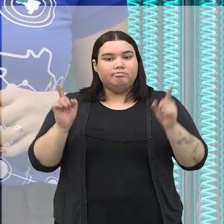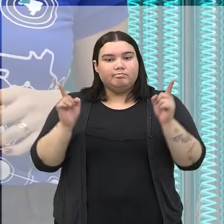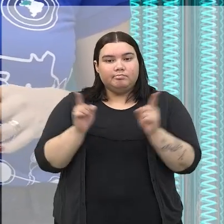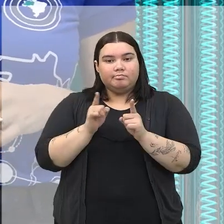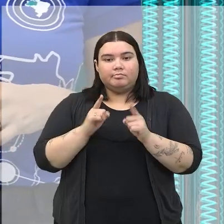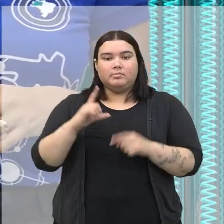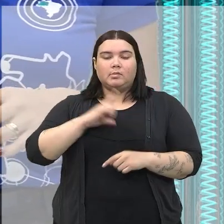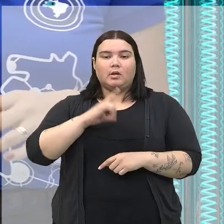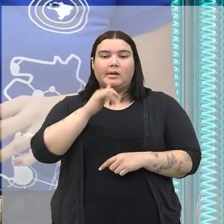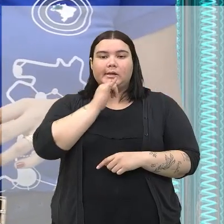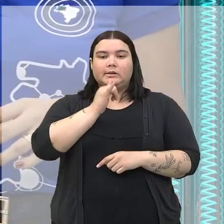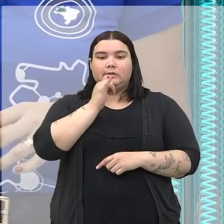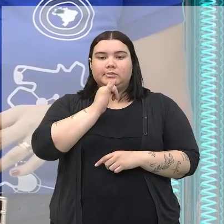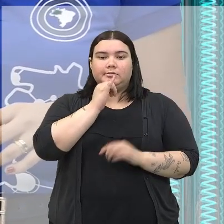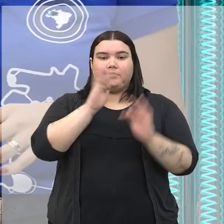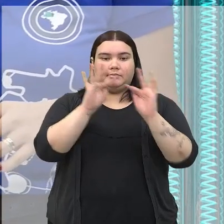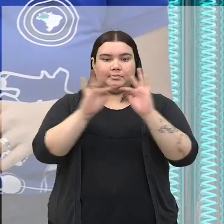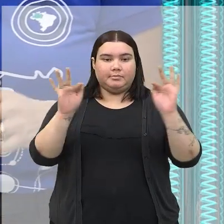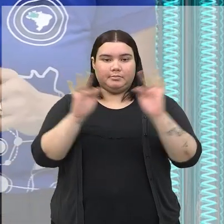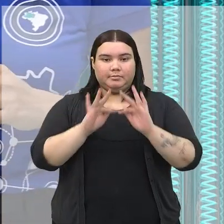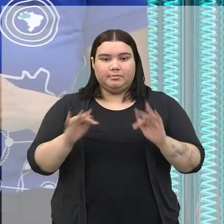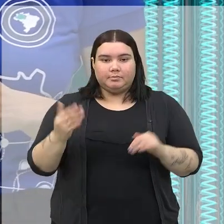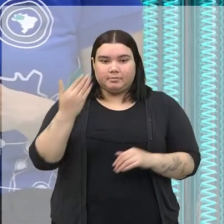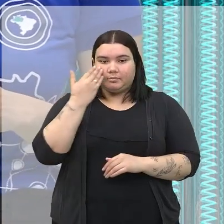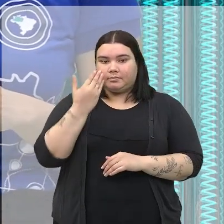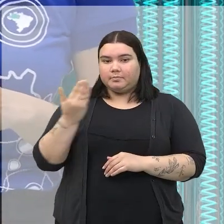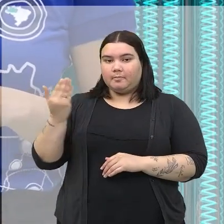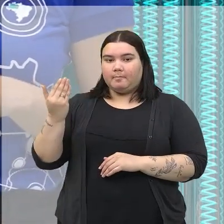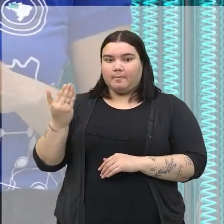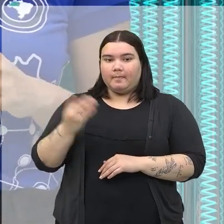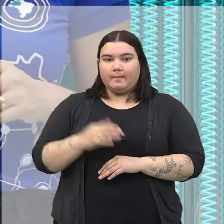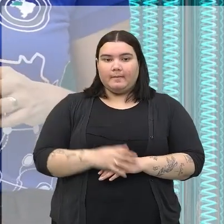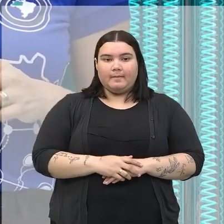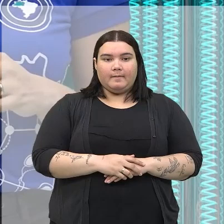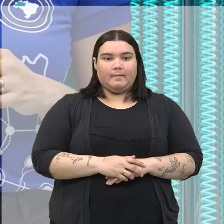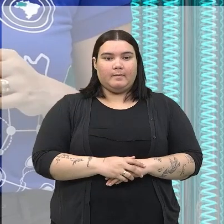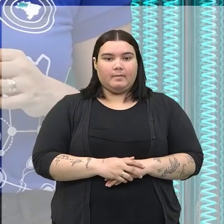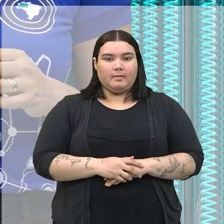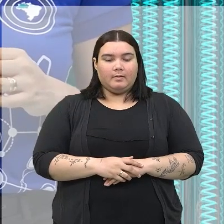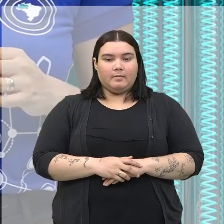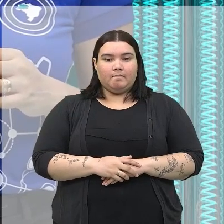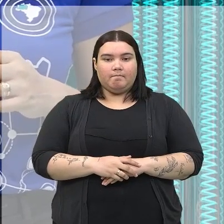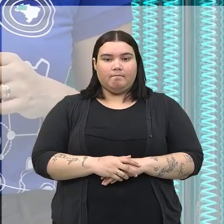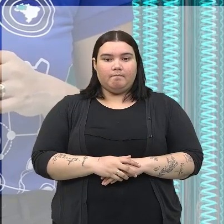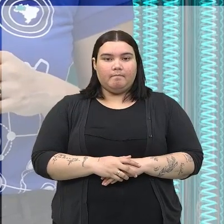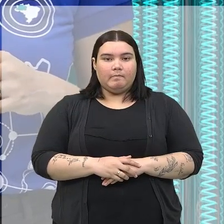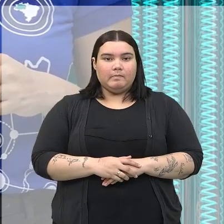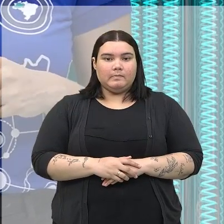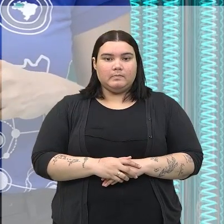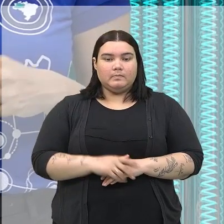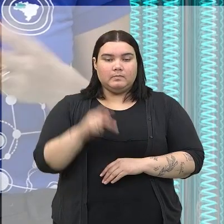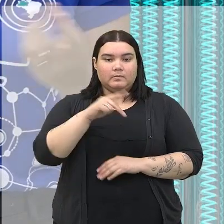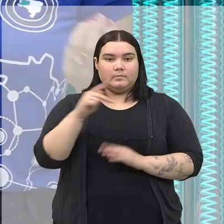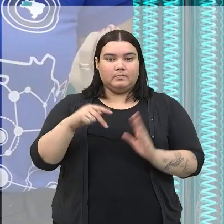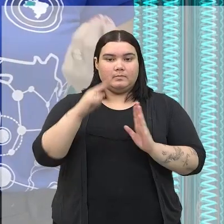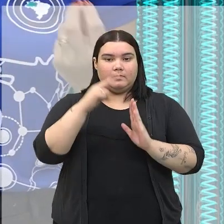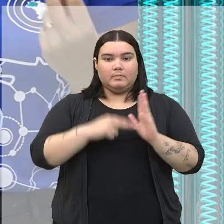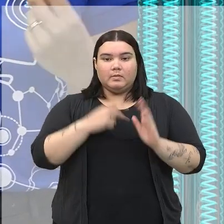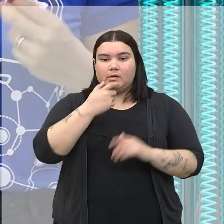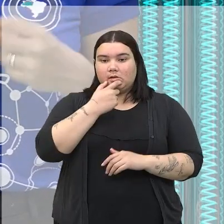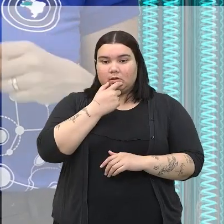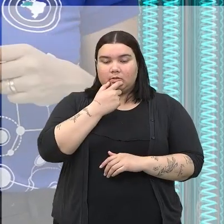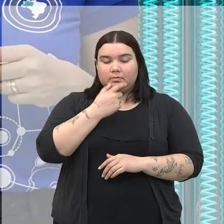nós temos exemplos aqui em frases para vocês. Olha só. I will travel to Europe next year. Eu